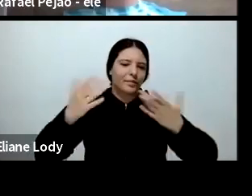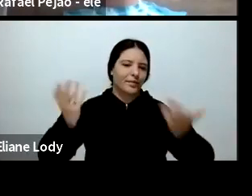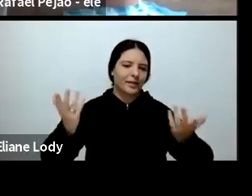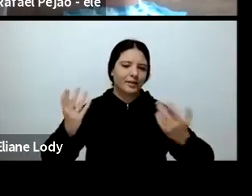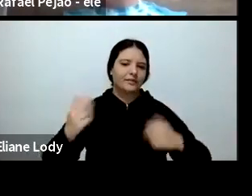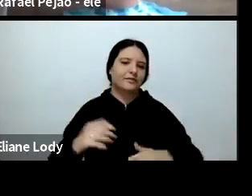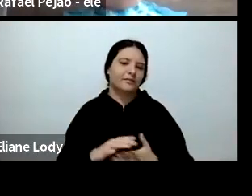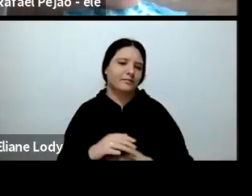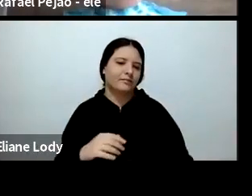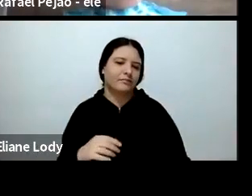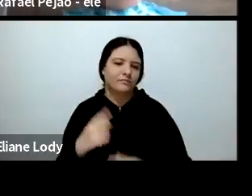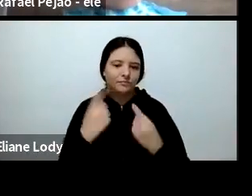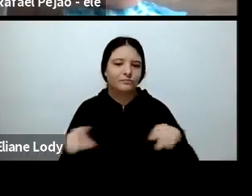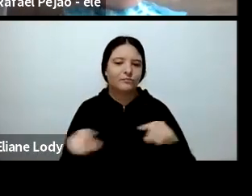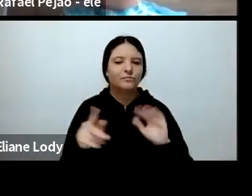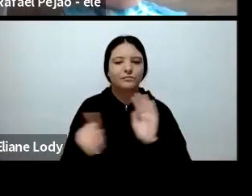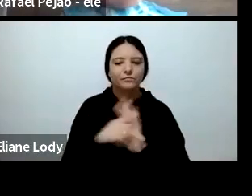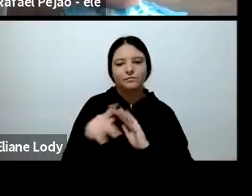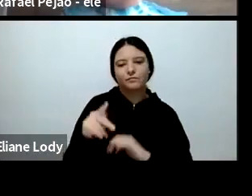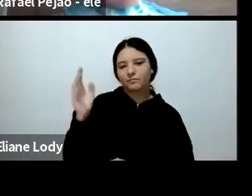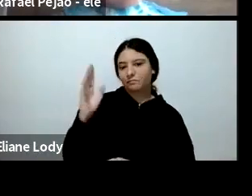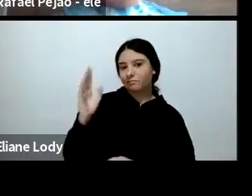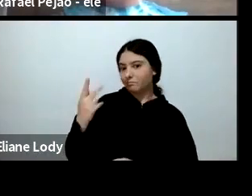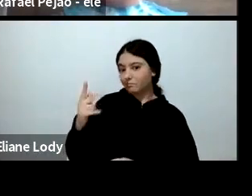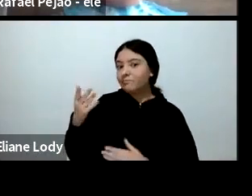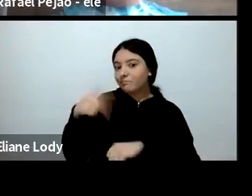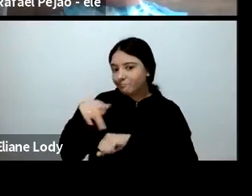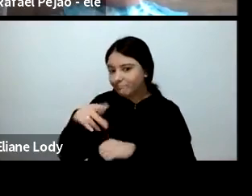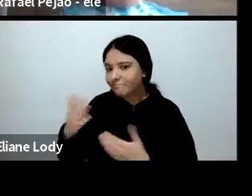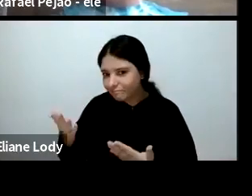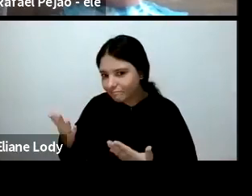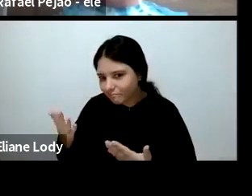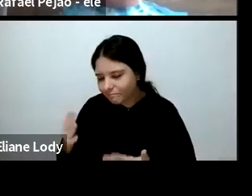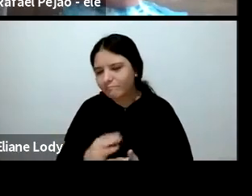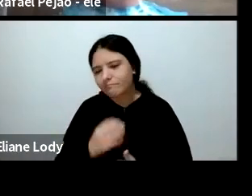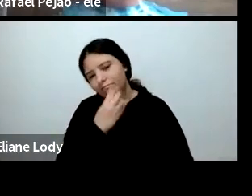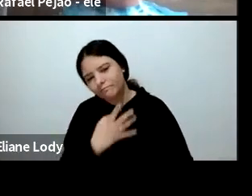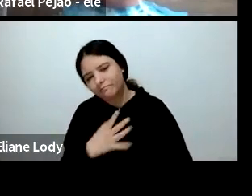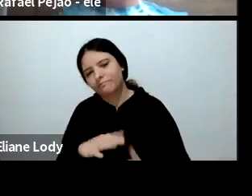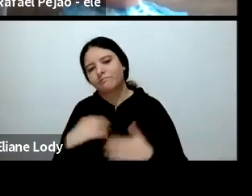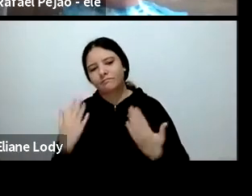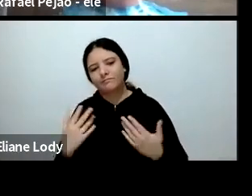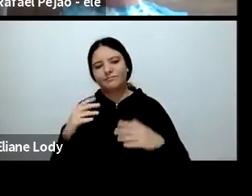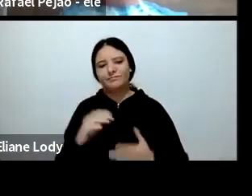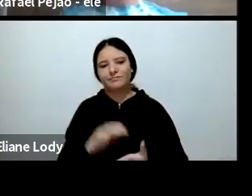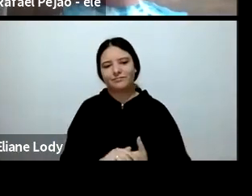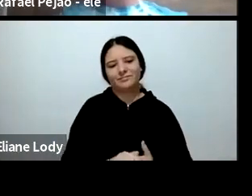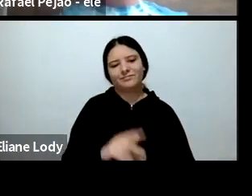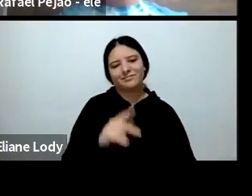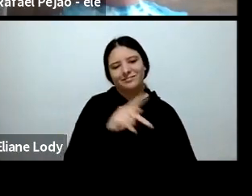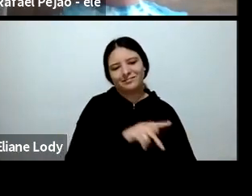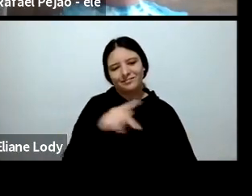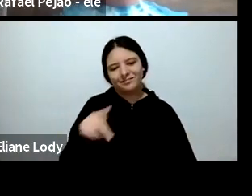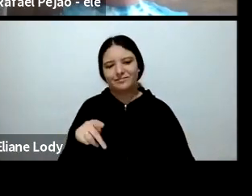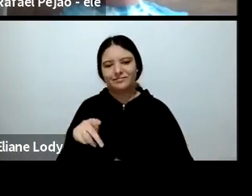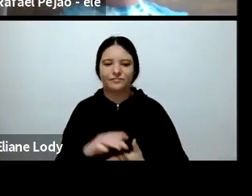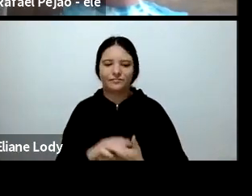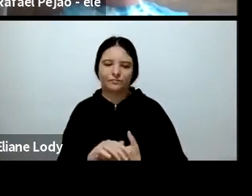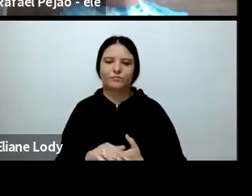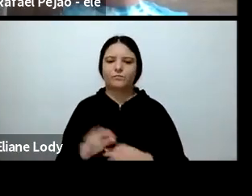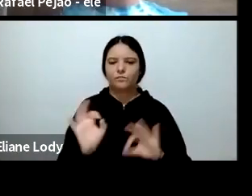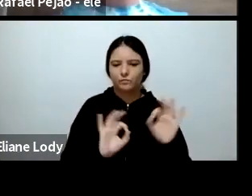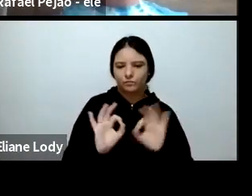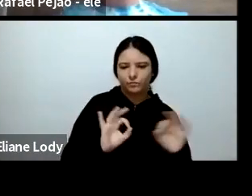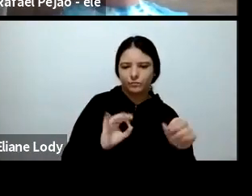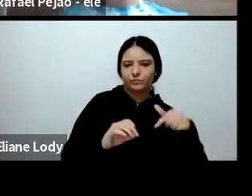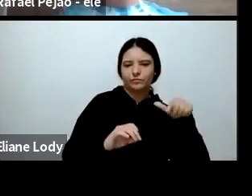Ipanema, e você se enxerga ali e se vê. Então, é uma professora que, claro, se preparou